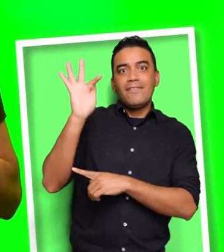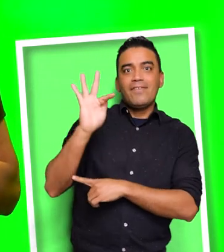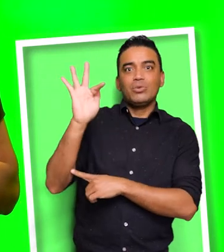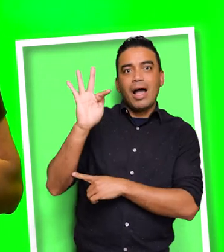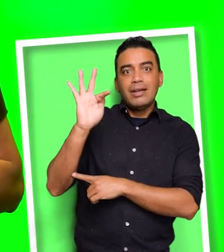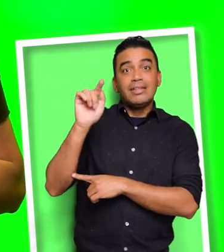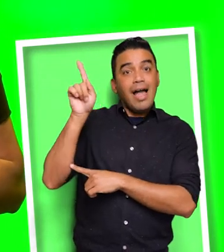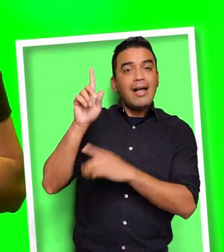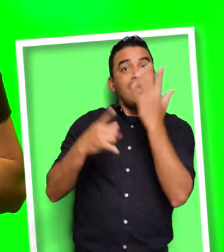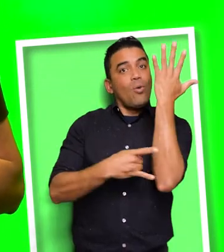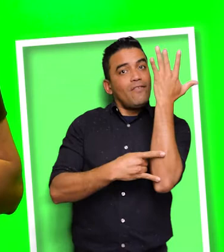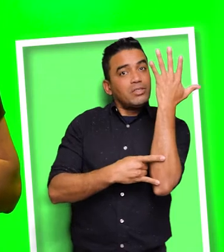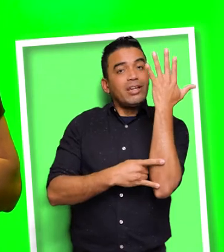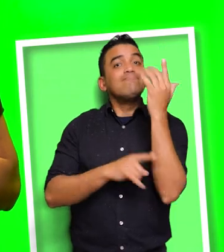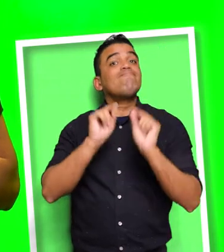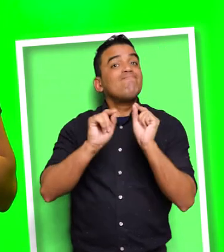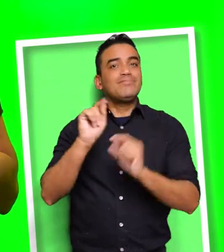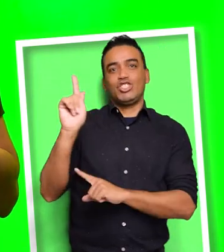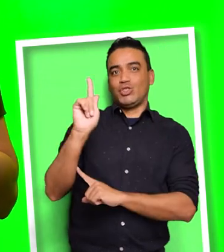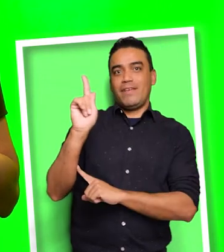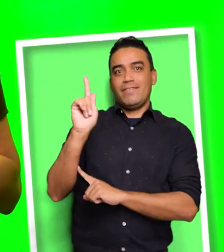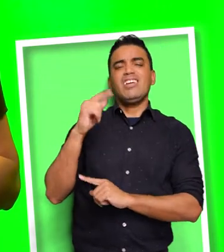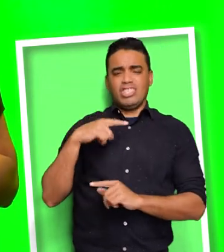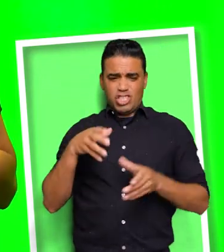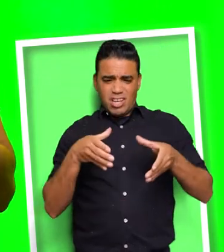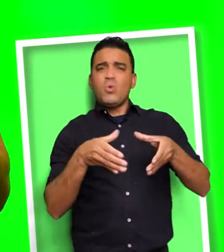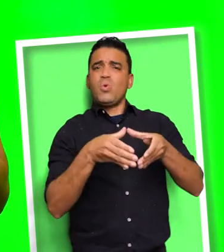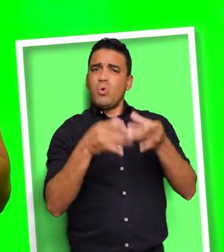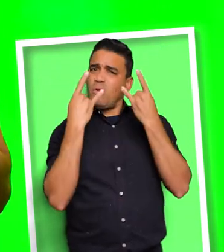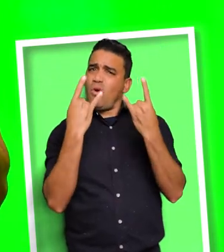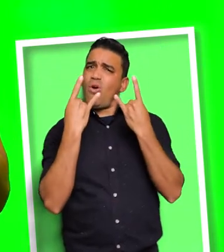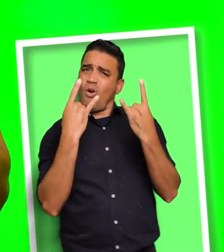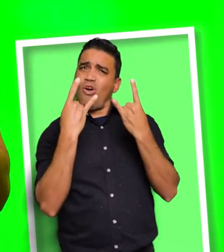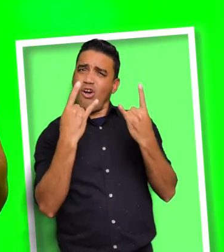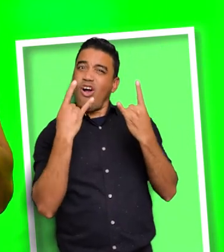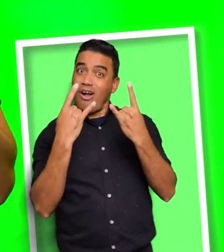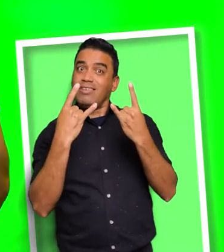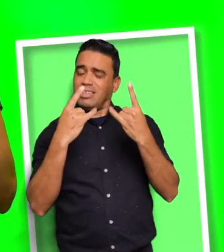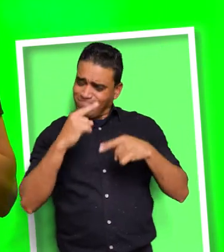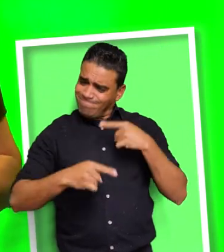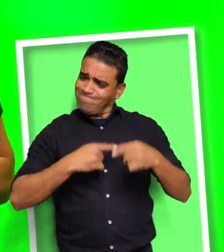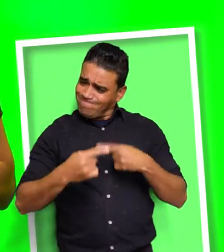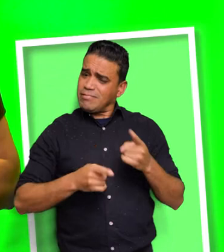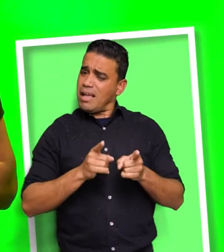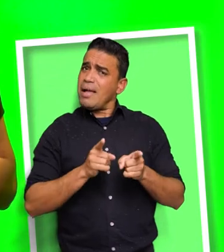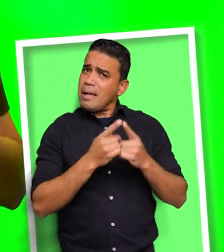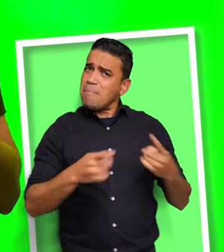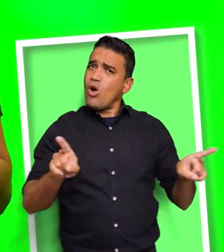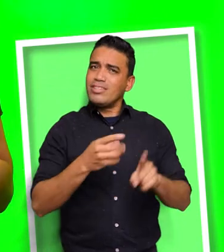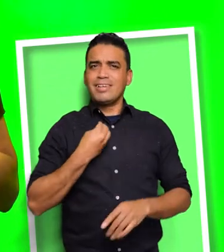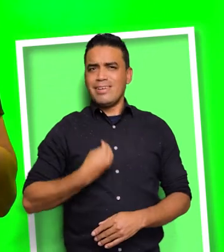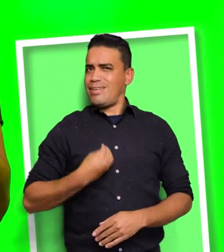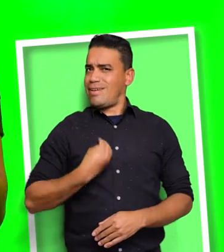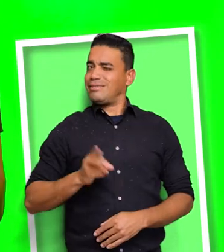de Geografia, eu tinha banda de rock, essa trajetória toda, sempre a música teve presente,